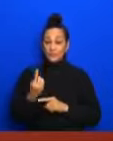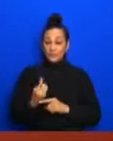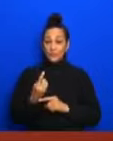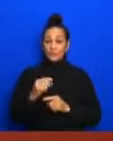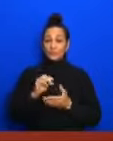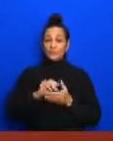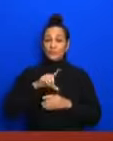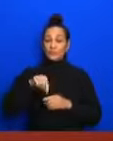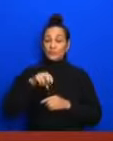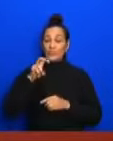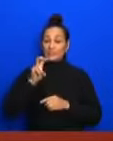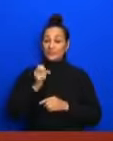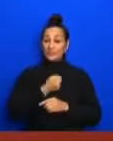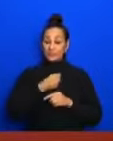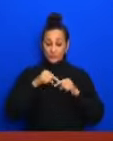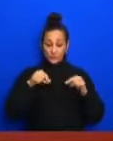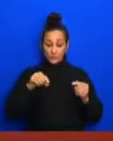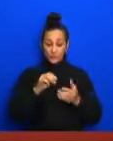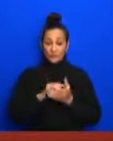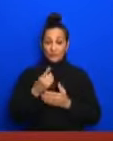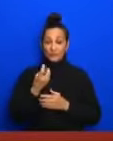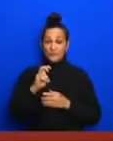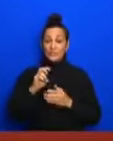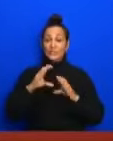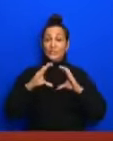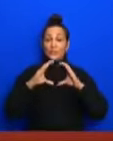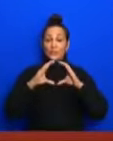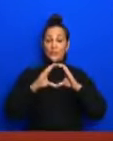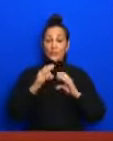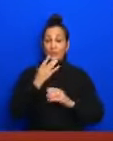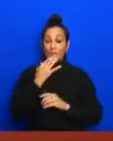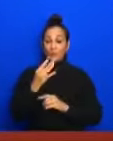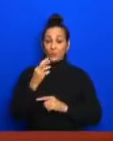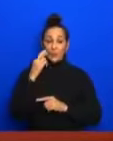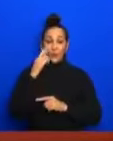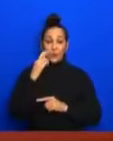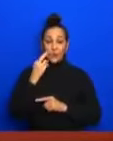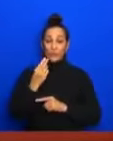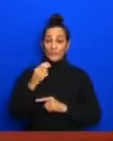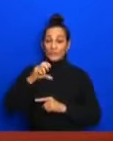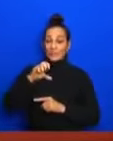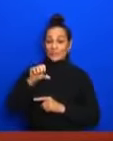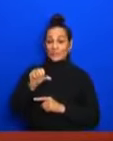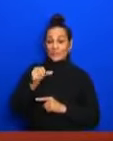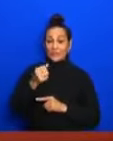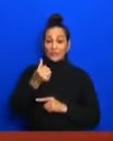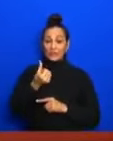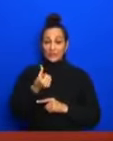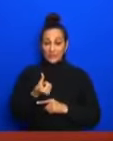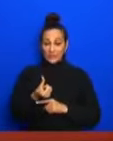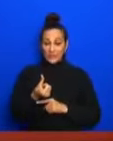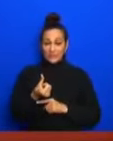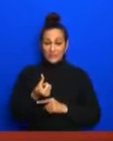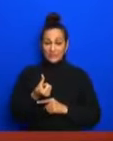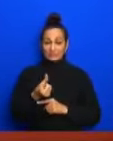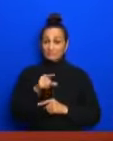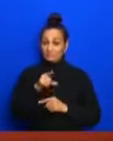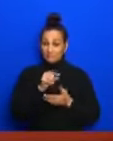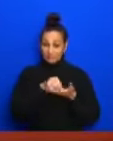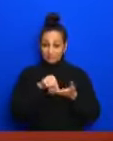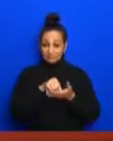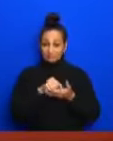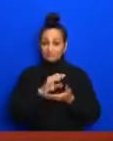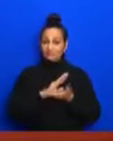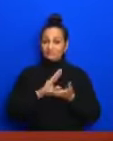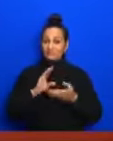faltam 15. Mais uma dezena chegando, bola rosa 96, rosa 96. E aí tá